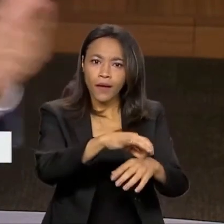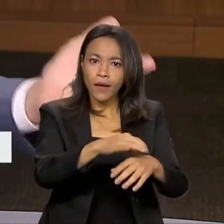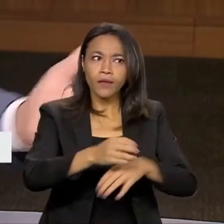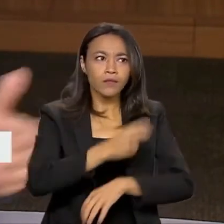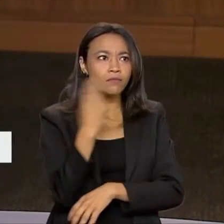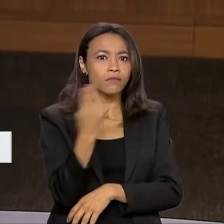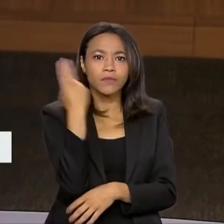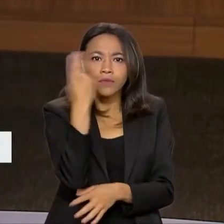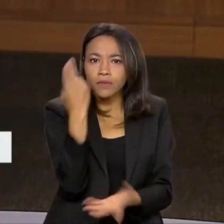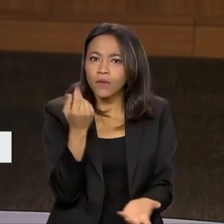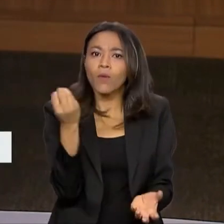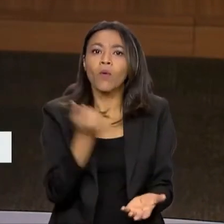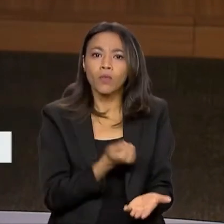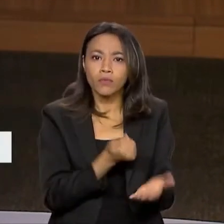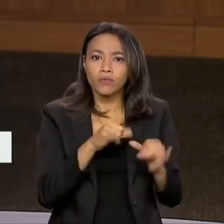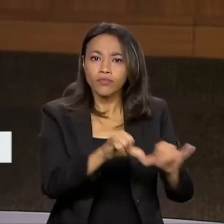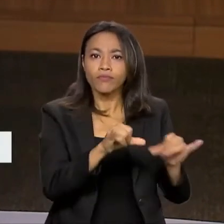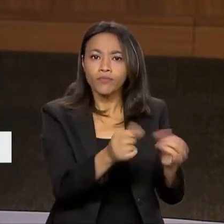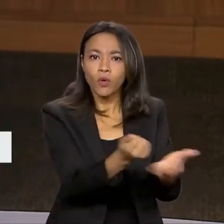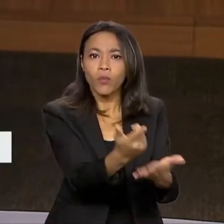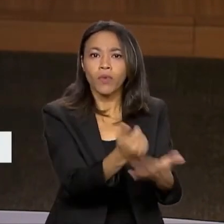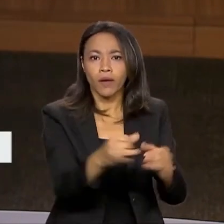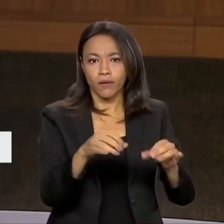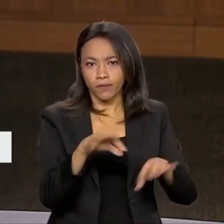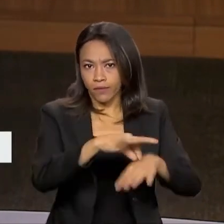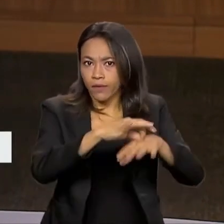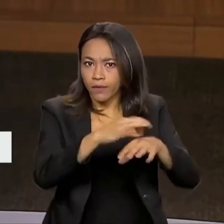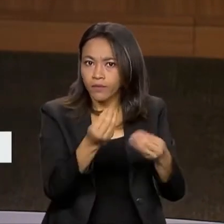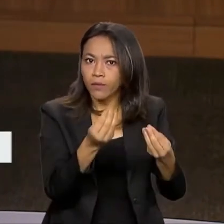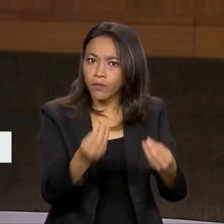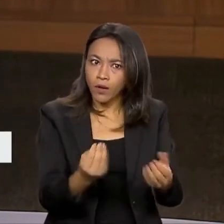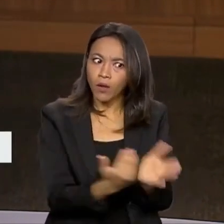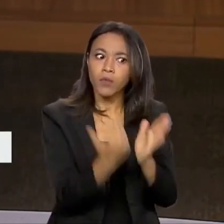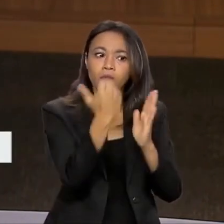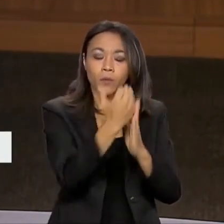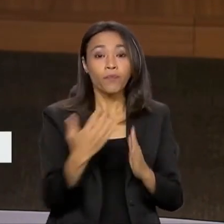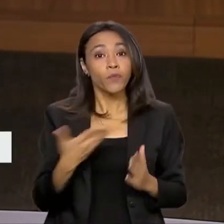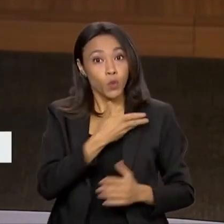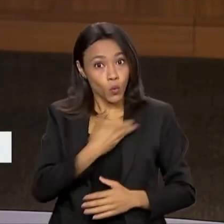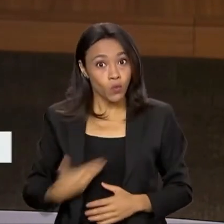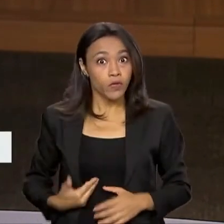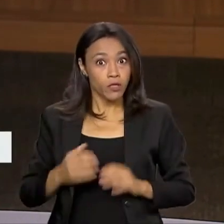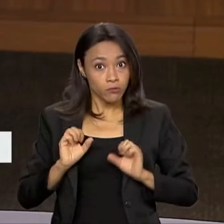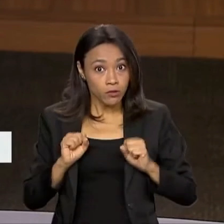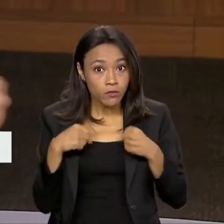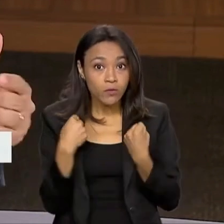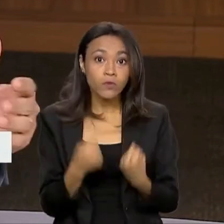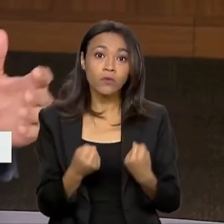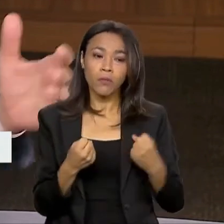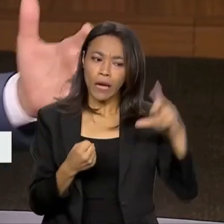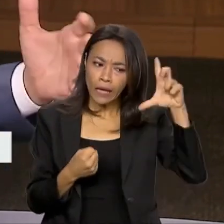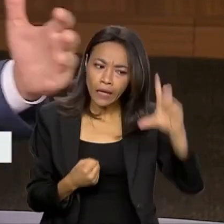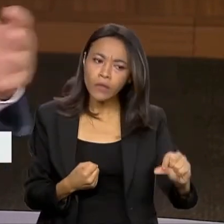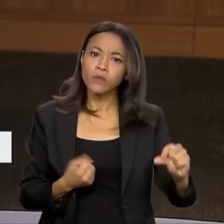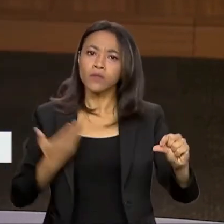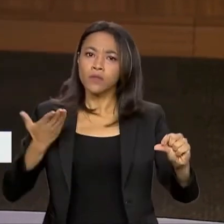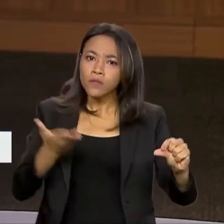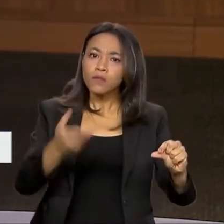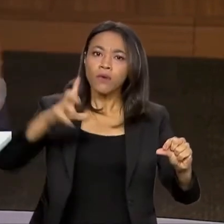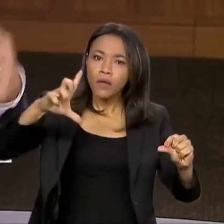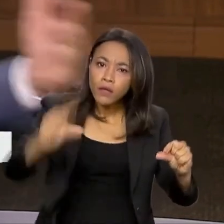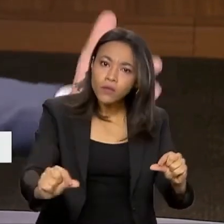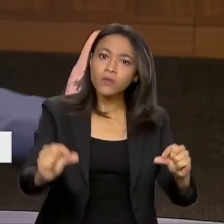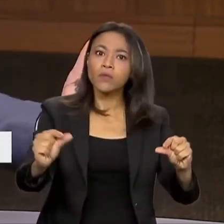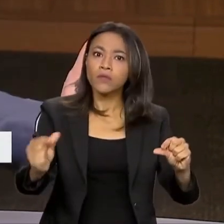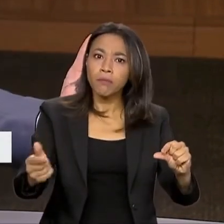praticada ninguém conseguia mais fazer mercado e houve um esforço monumental do governo e dá um freio de arrumação nisso para que os